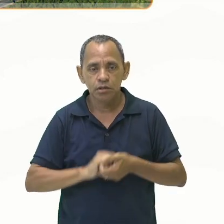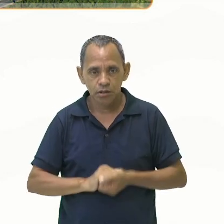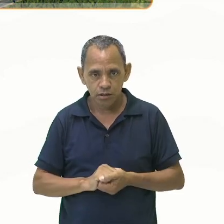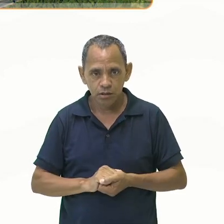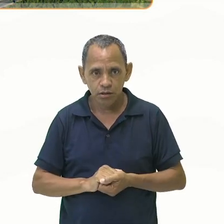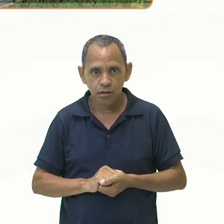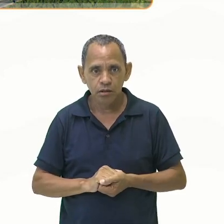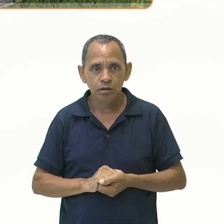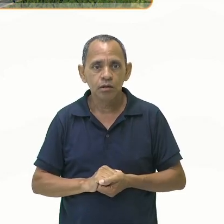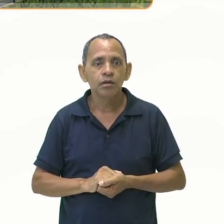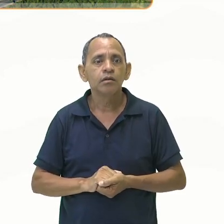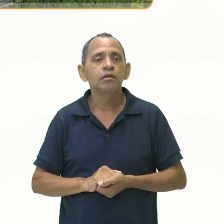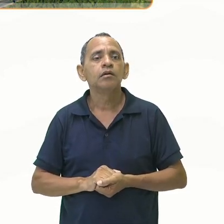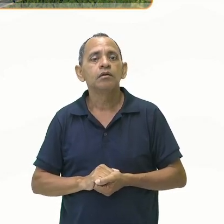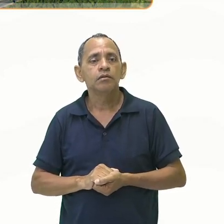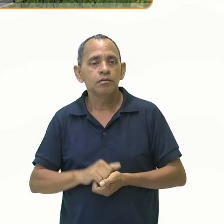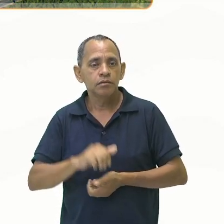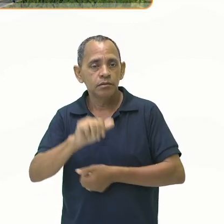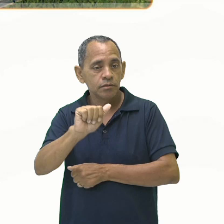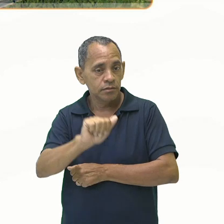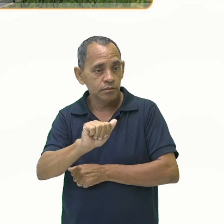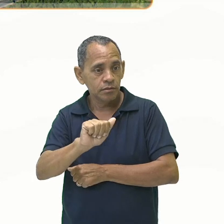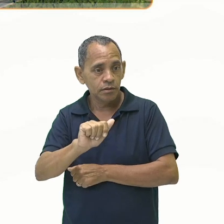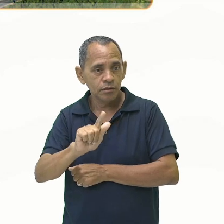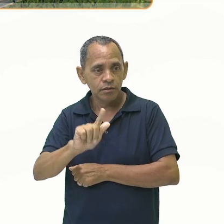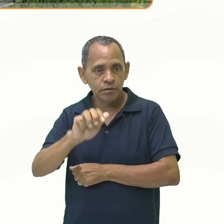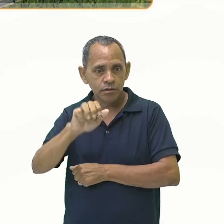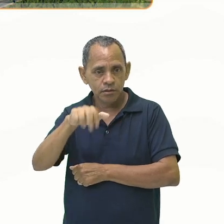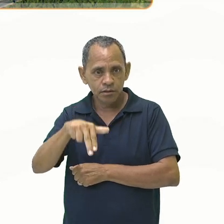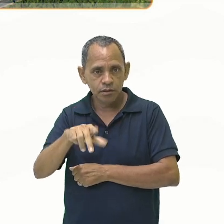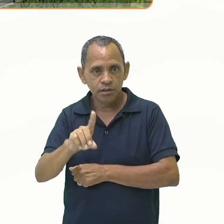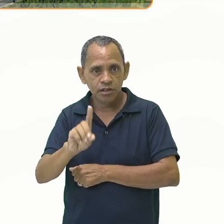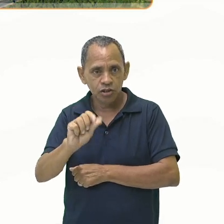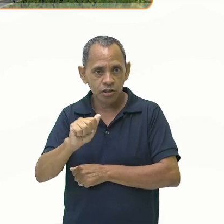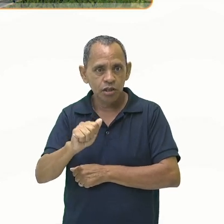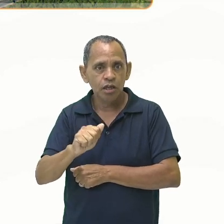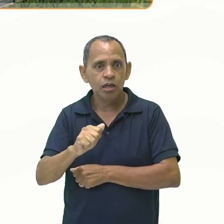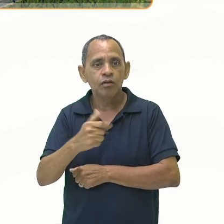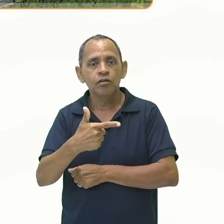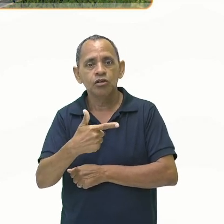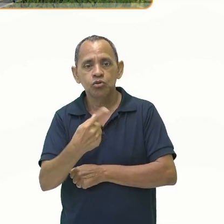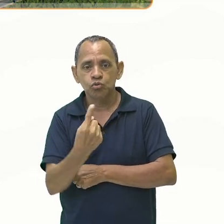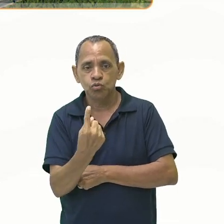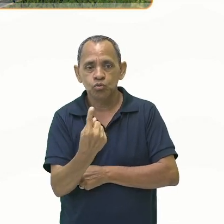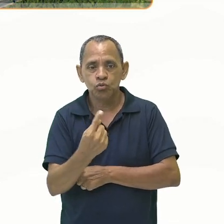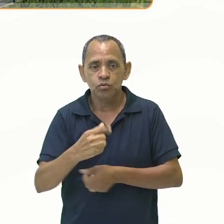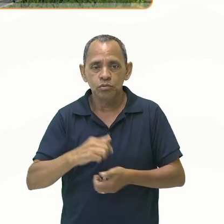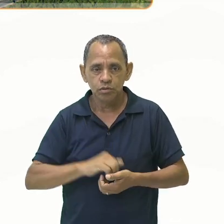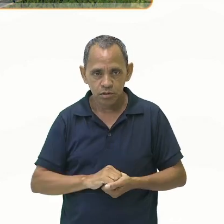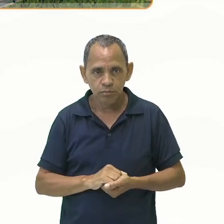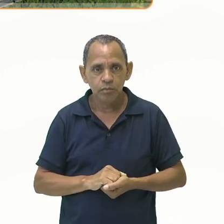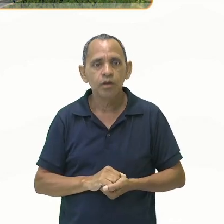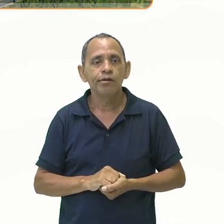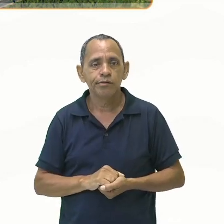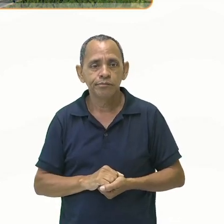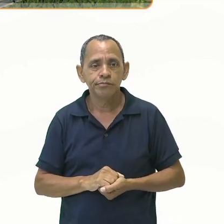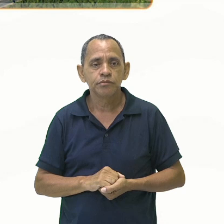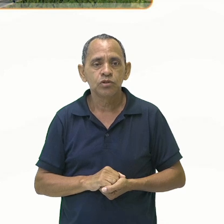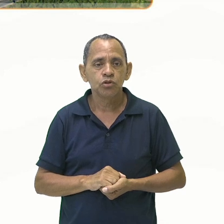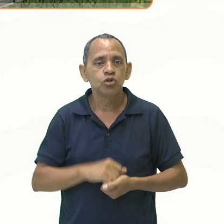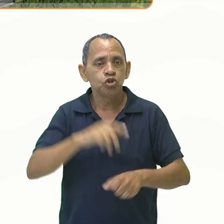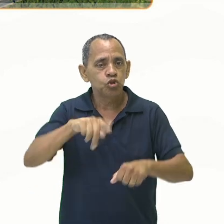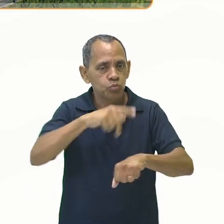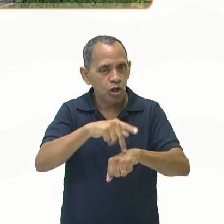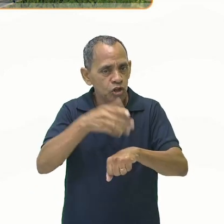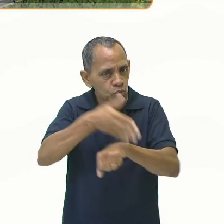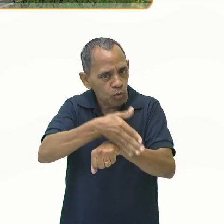chamada Agenda 21, que foi assinada ali pelos países que participaram dessa conferência, certo? E foi a partir